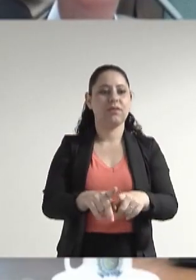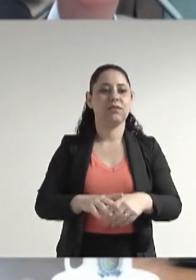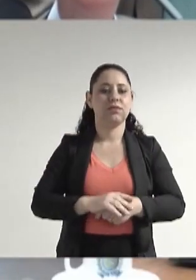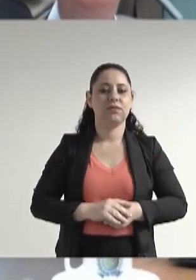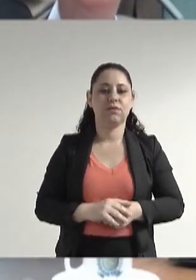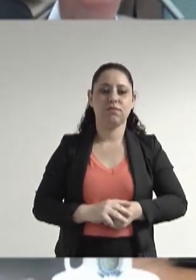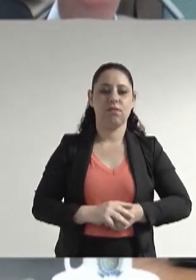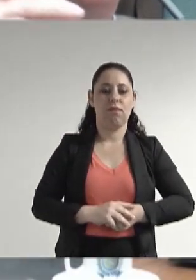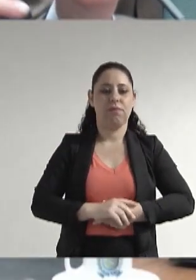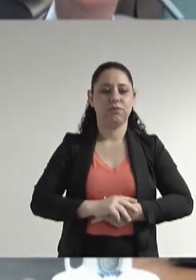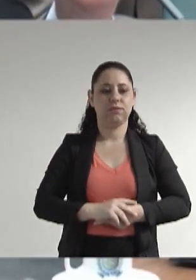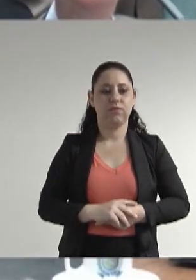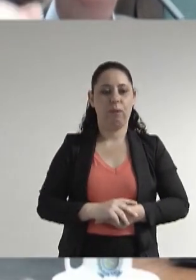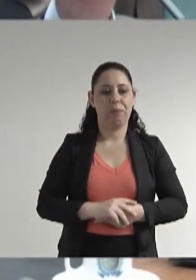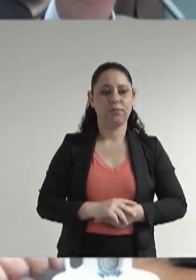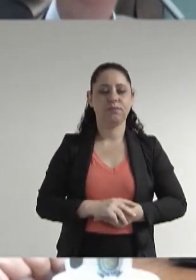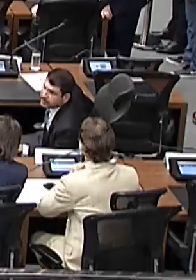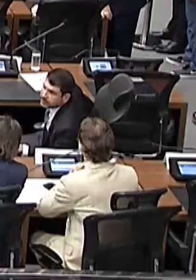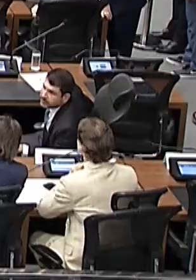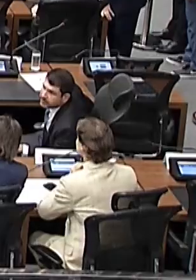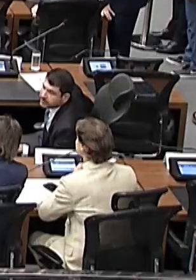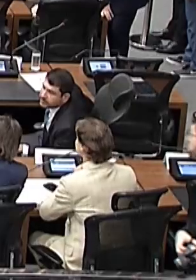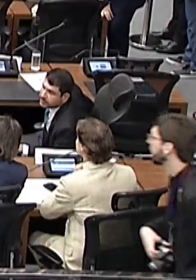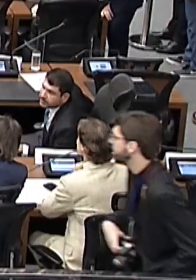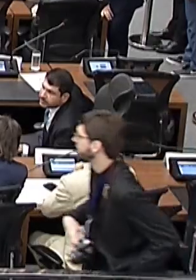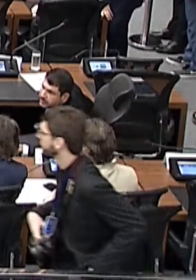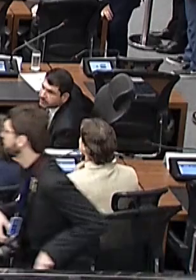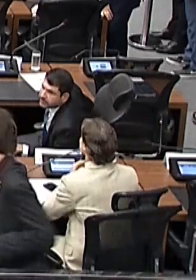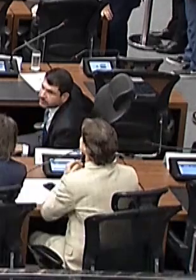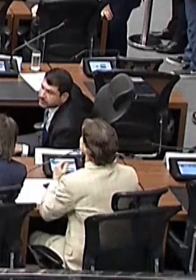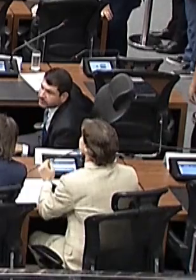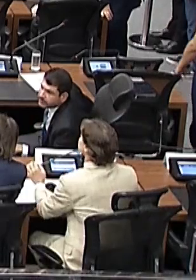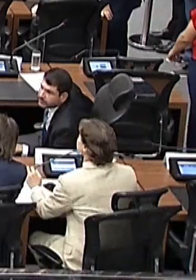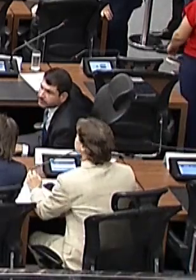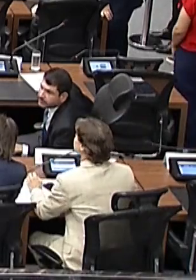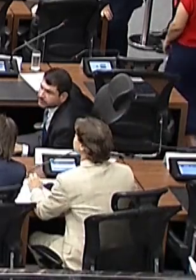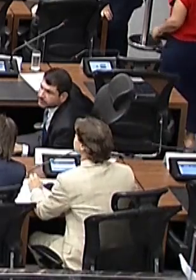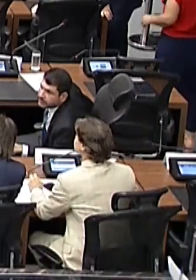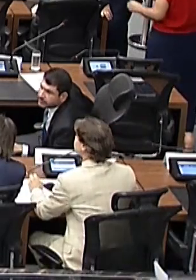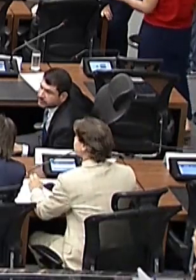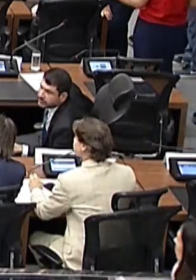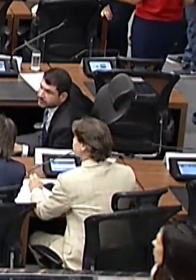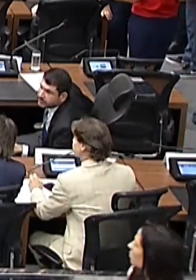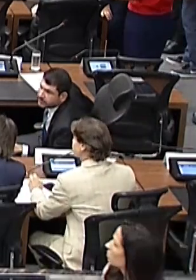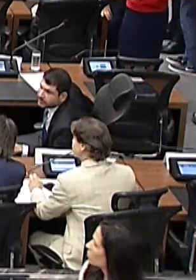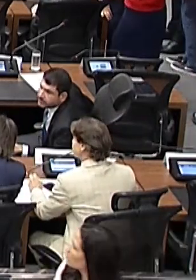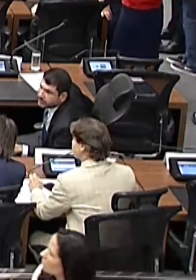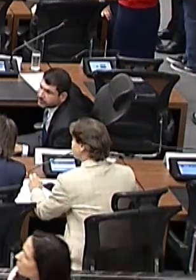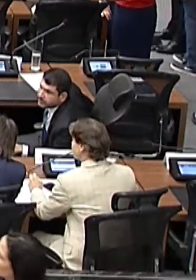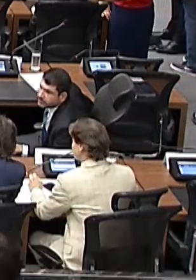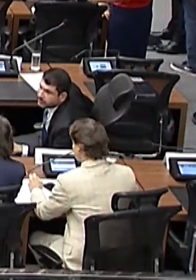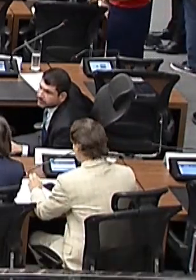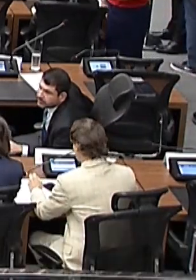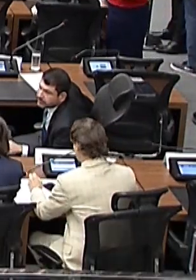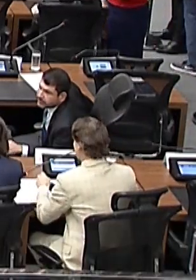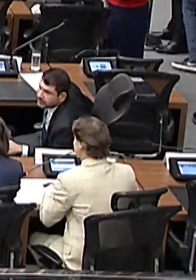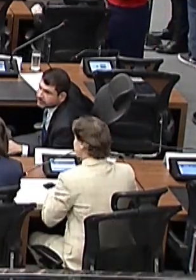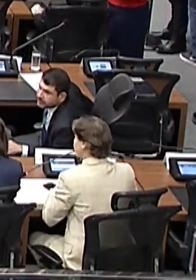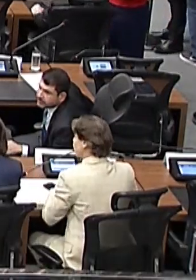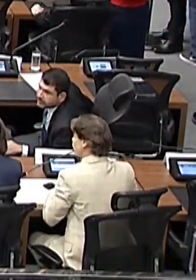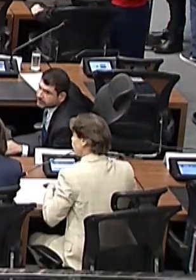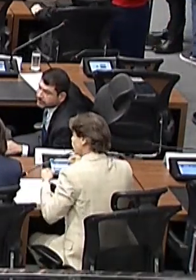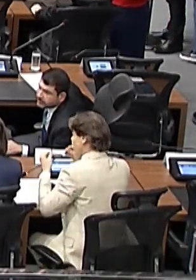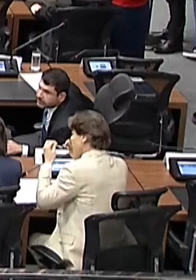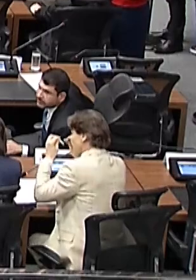Sou de ordem, senhor presidente. Obrigado, uma parte aí. Quero também deputado Antônio Vaz. Quero estender o convite, como presidente estadual do